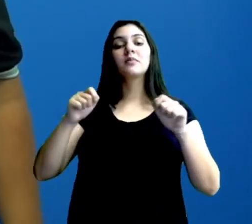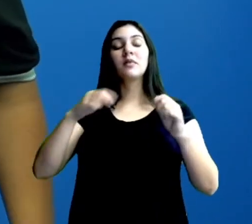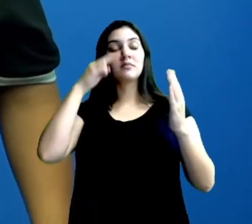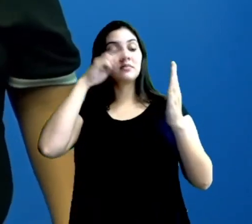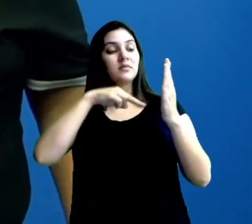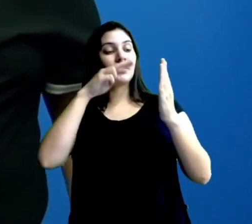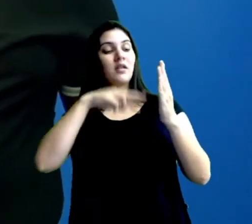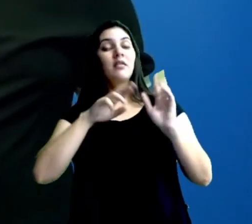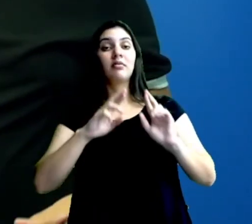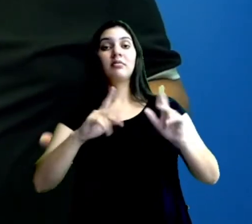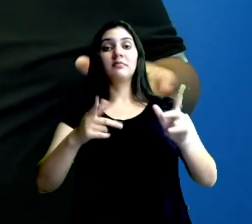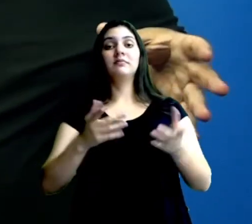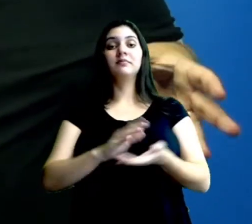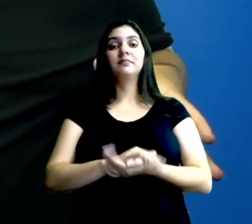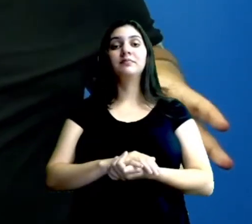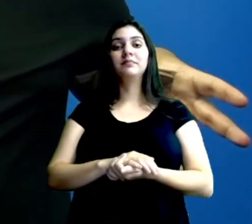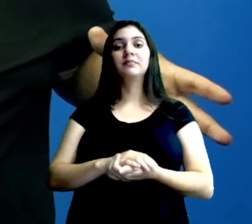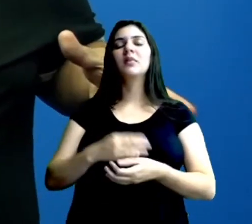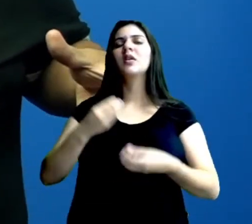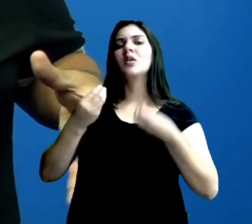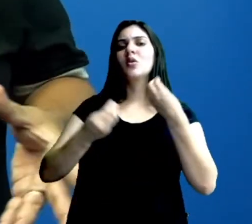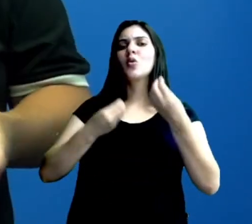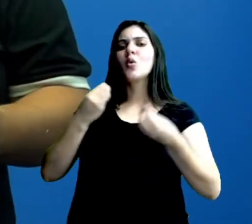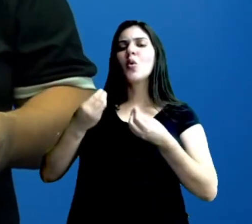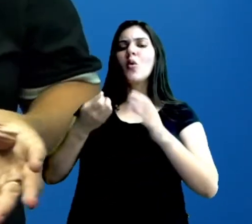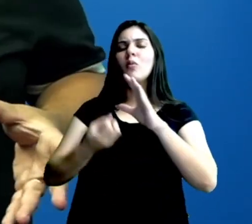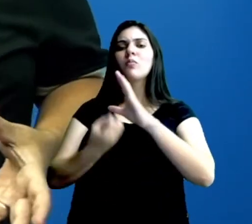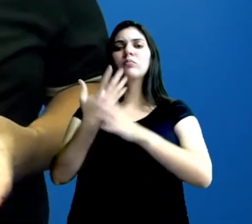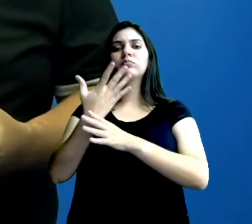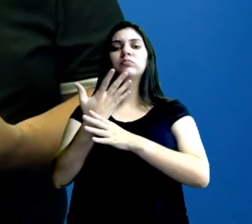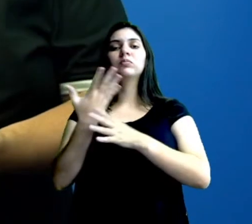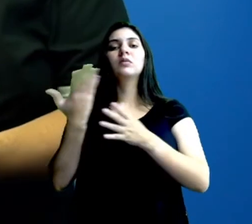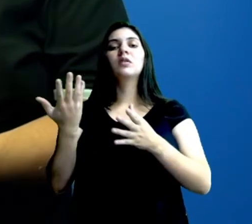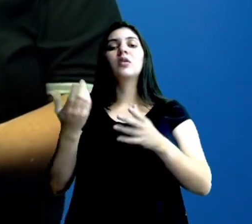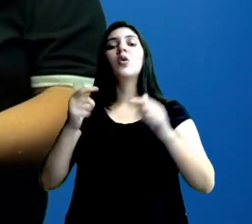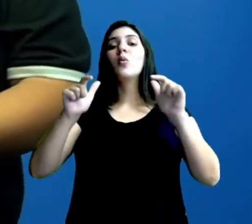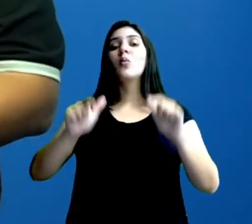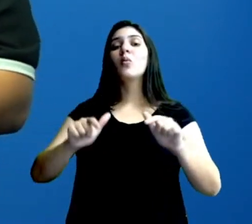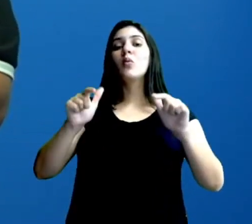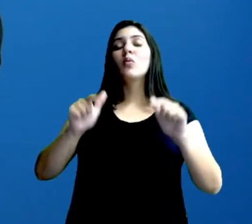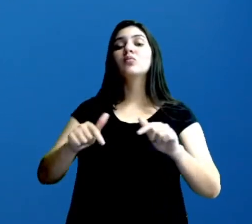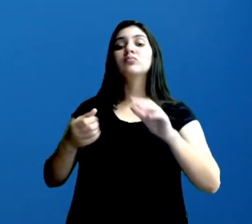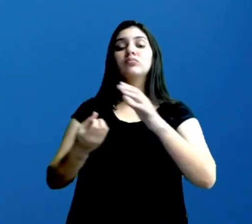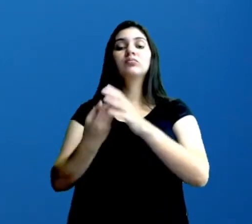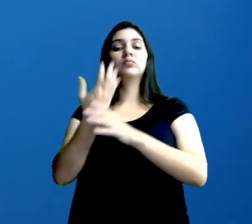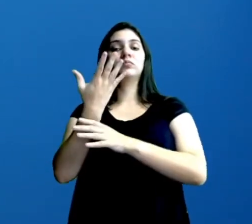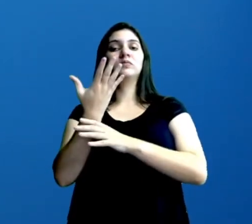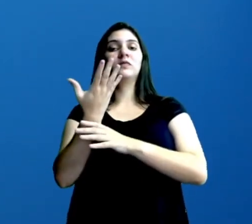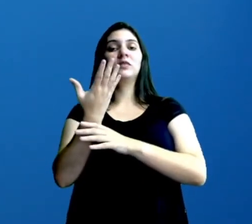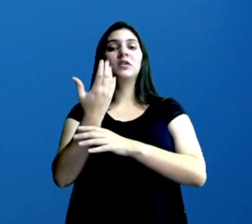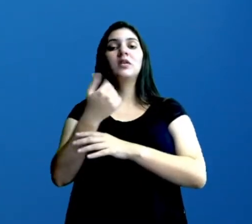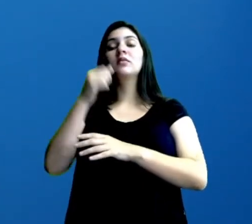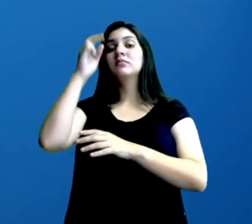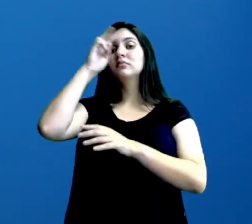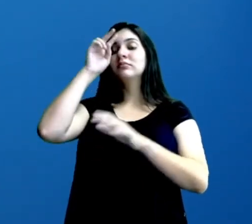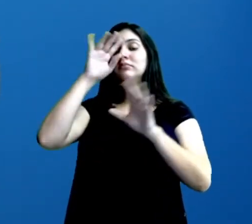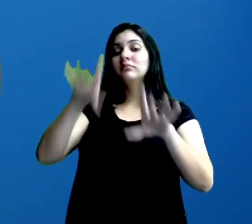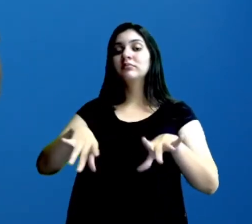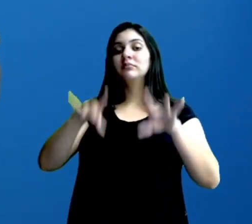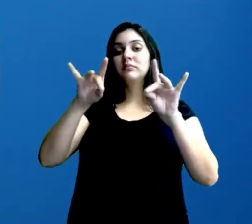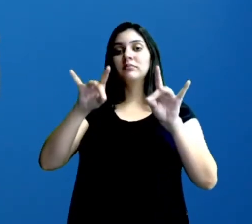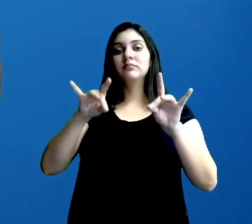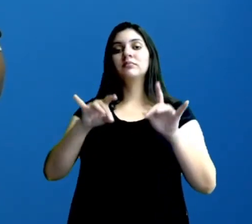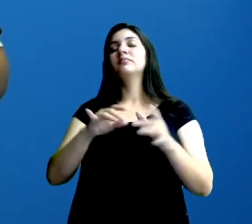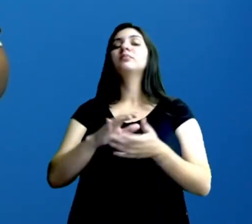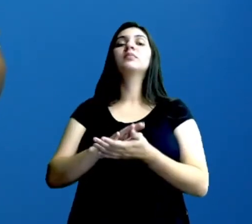rebuscada. Então, como é que surgiu, professor? Onde é que surgiu esses contos de fadas,